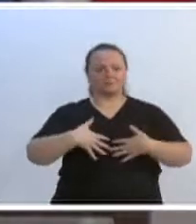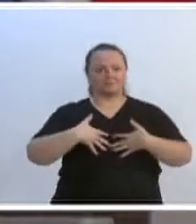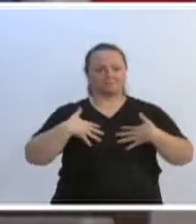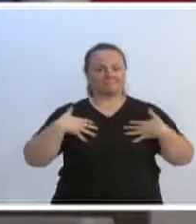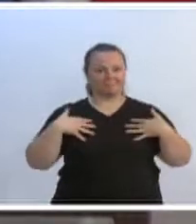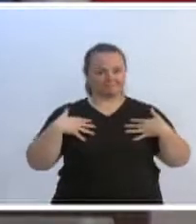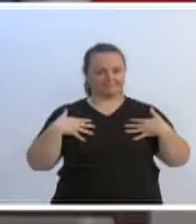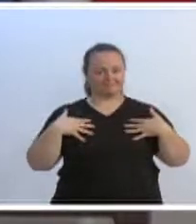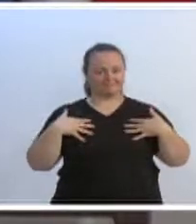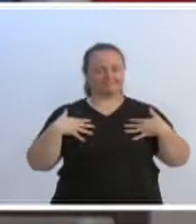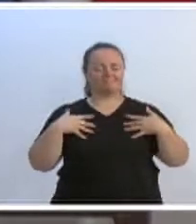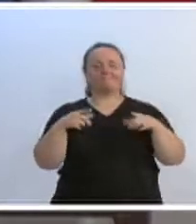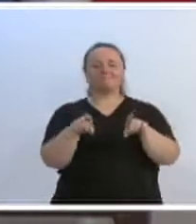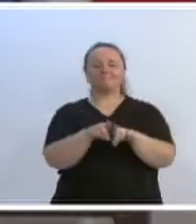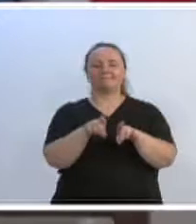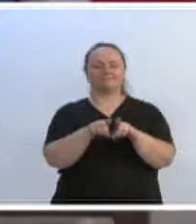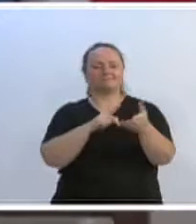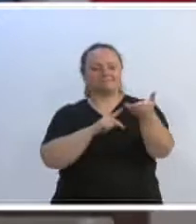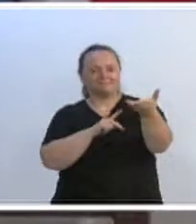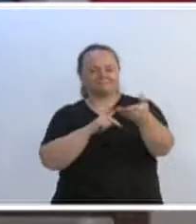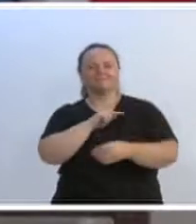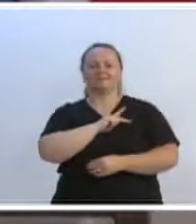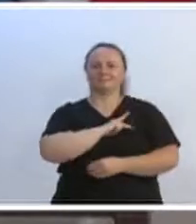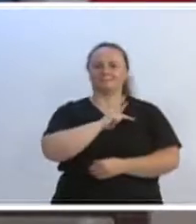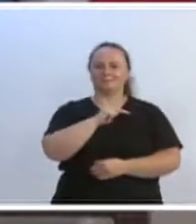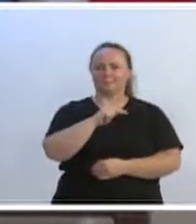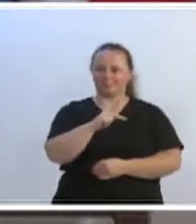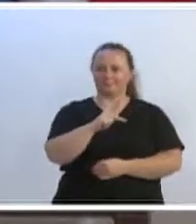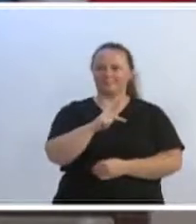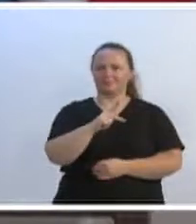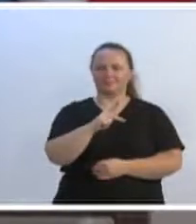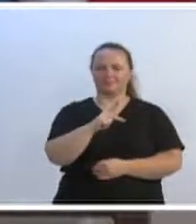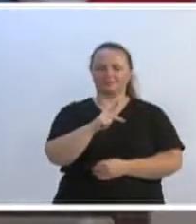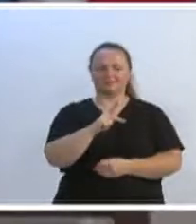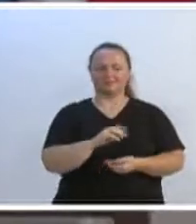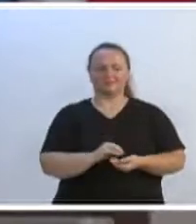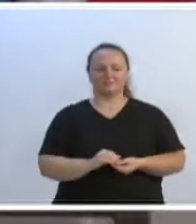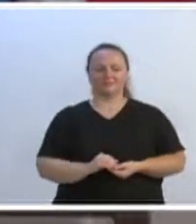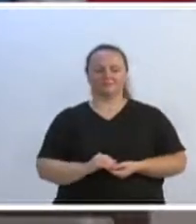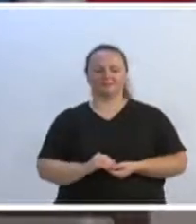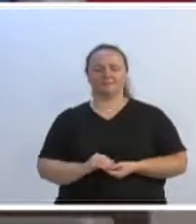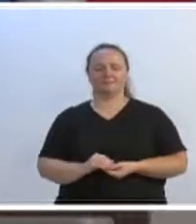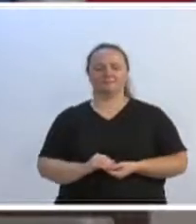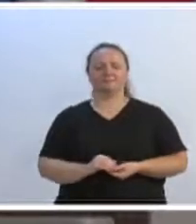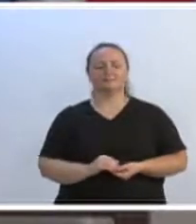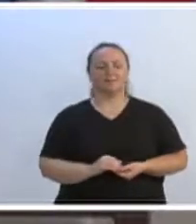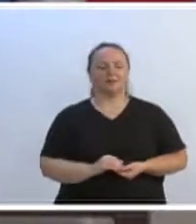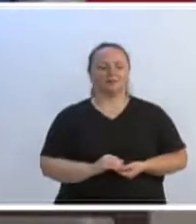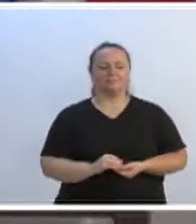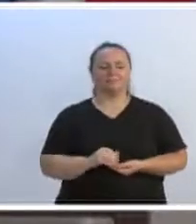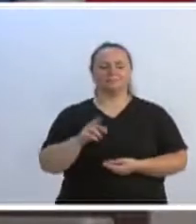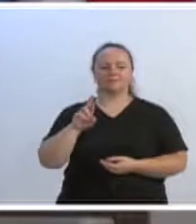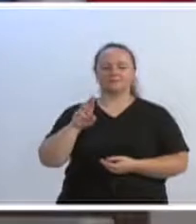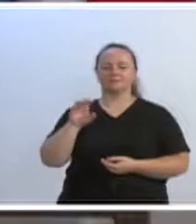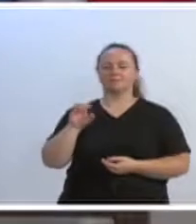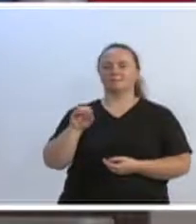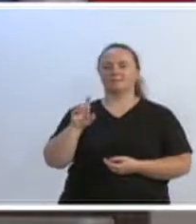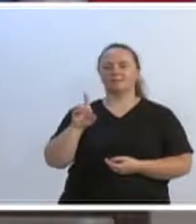ao prêmio que recebemos em 1998, o prêmio Almirante Lucas